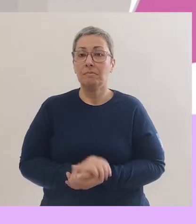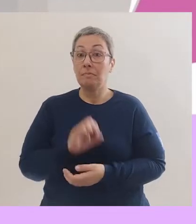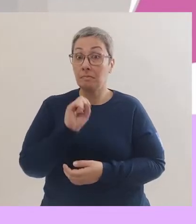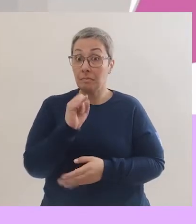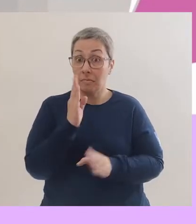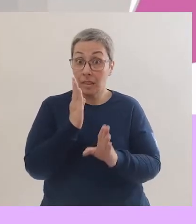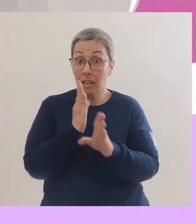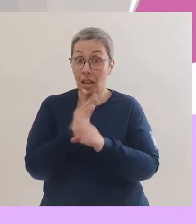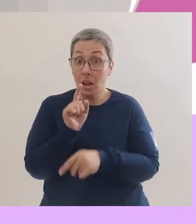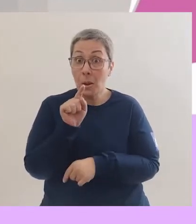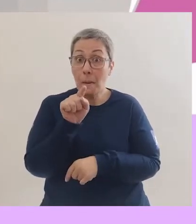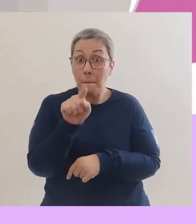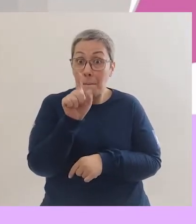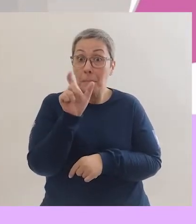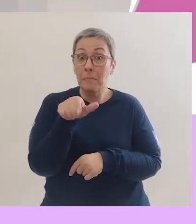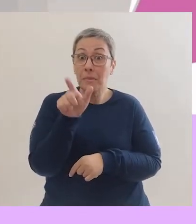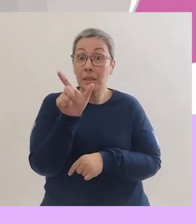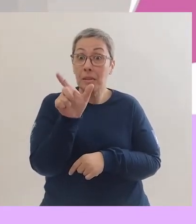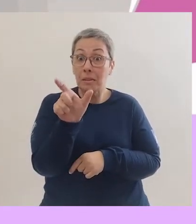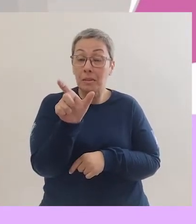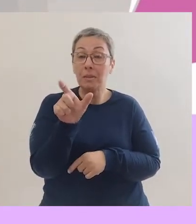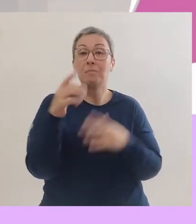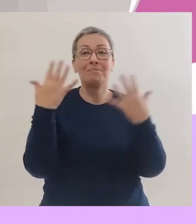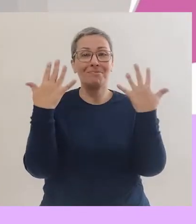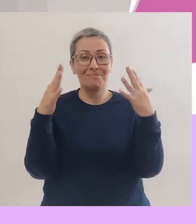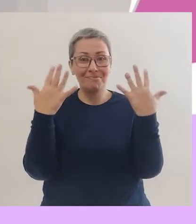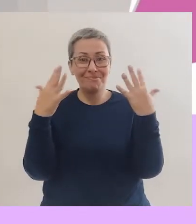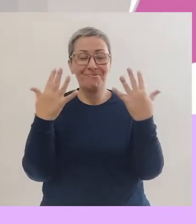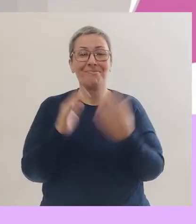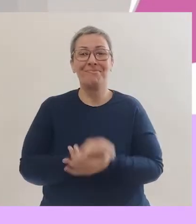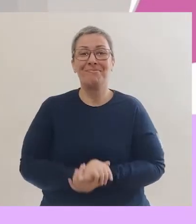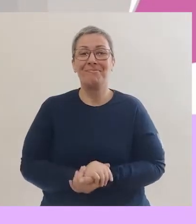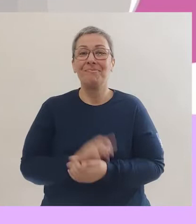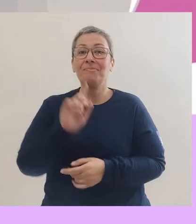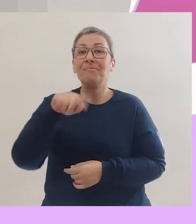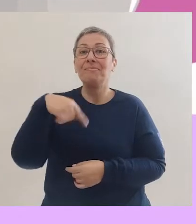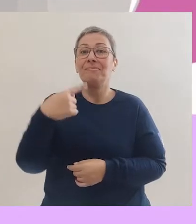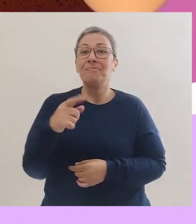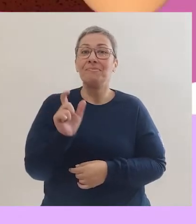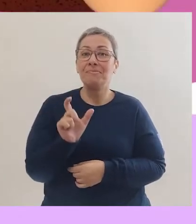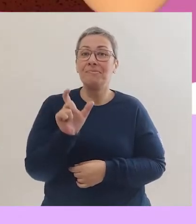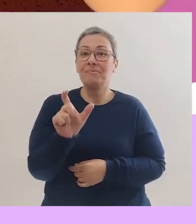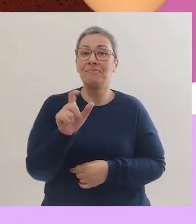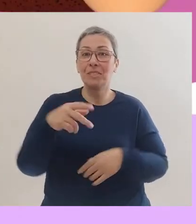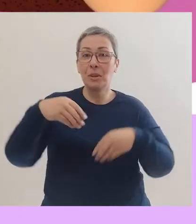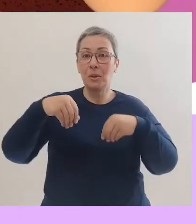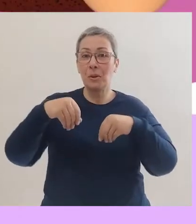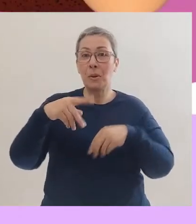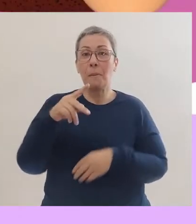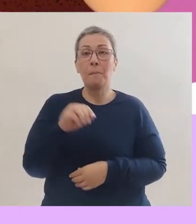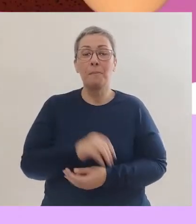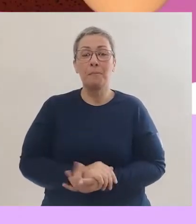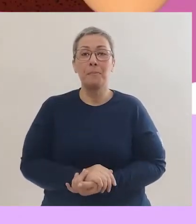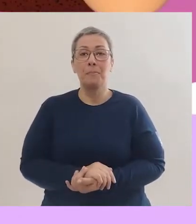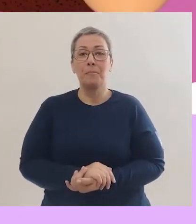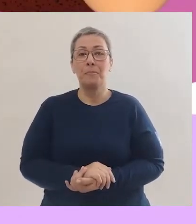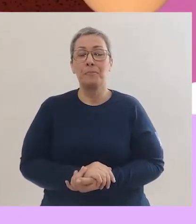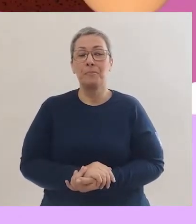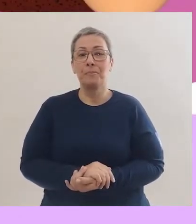Se você apontou para esta palavra, parabéns! Próxima palavra, pó.